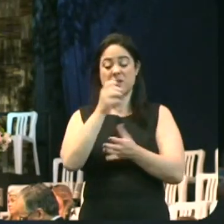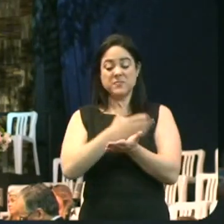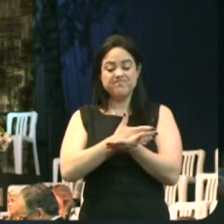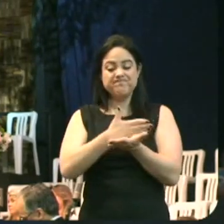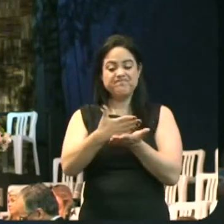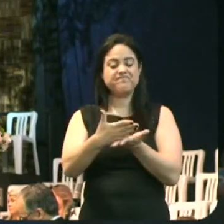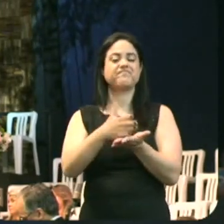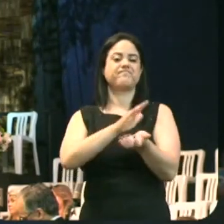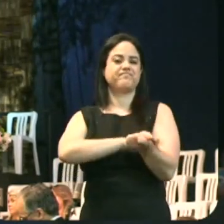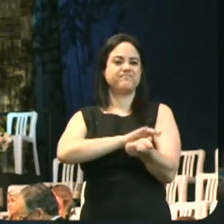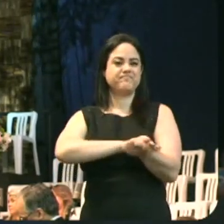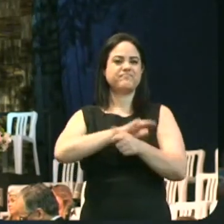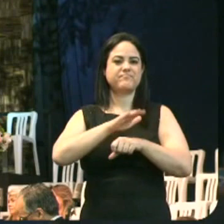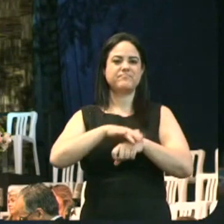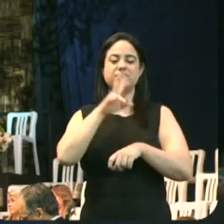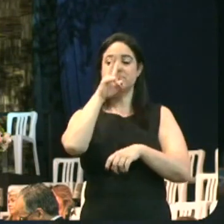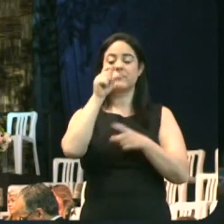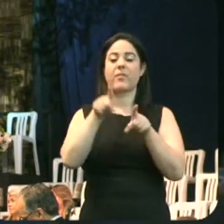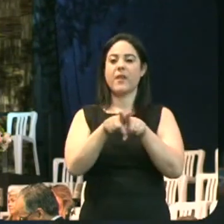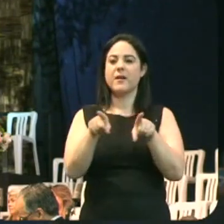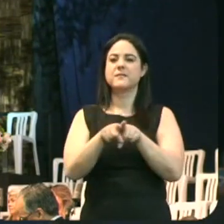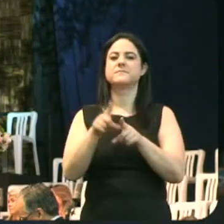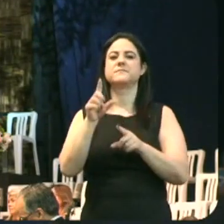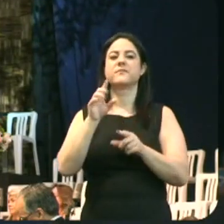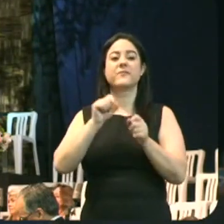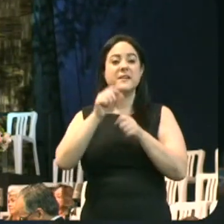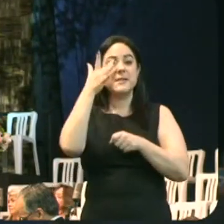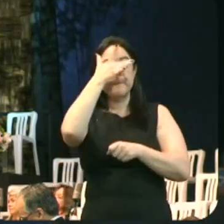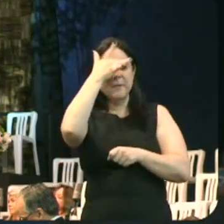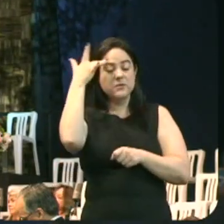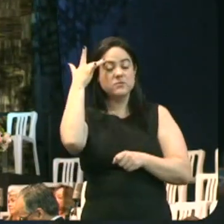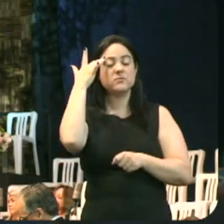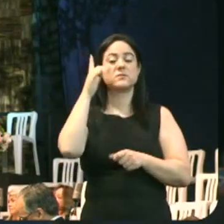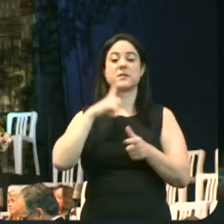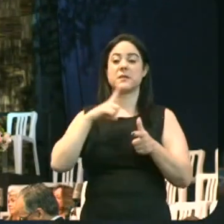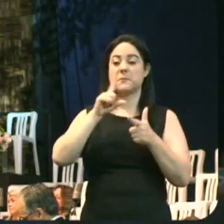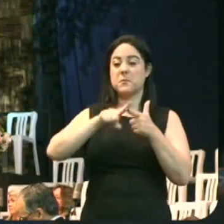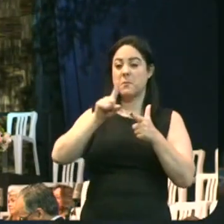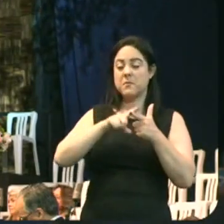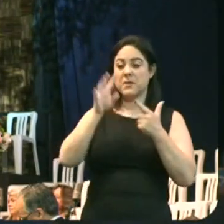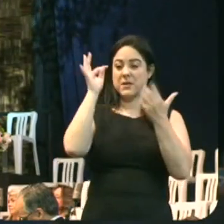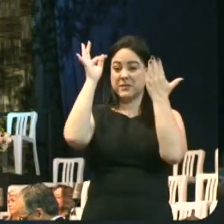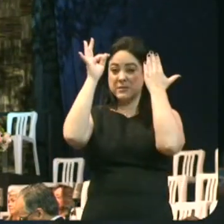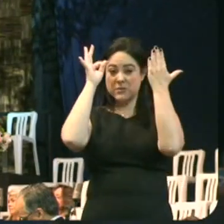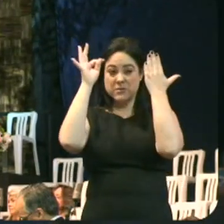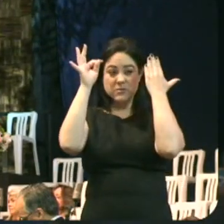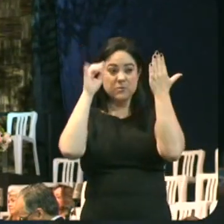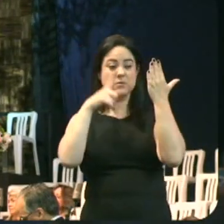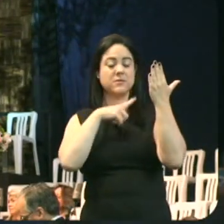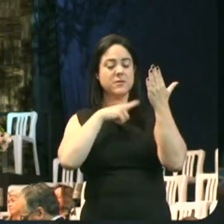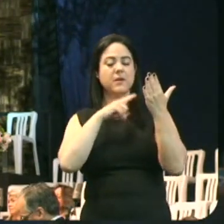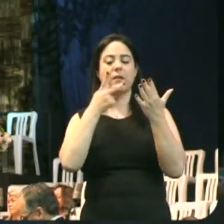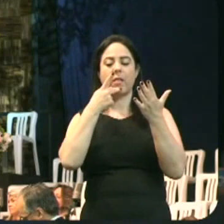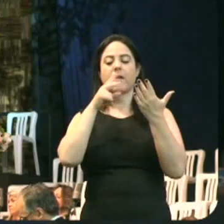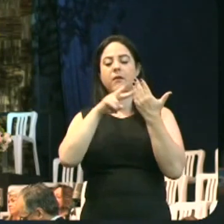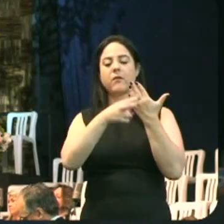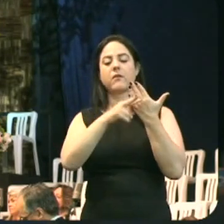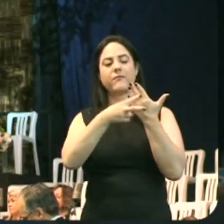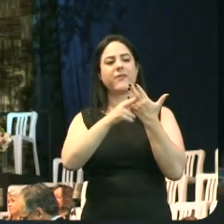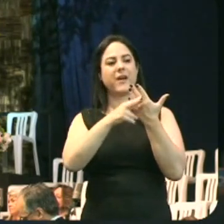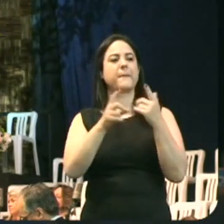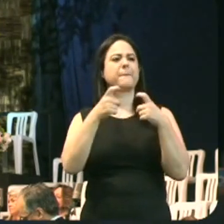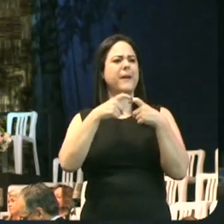de entrada, ele provoca psicose, além disso tem outras consequências. Eles vão falando lá,